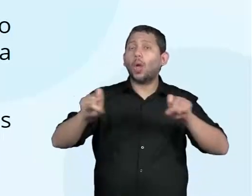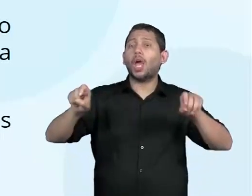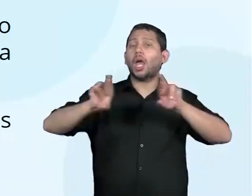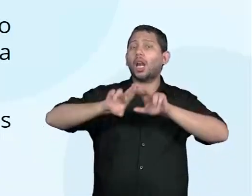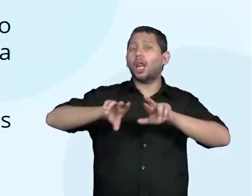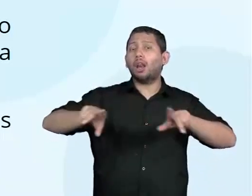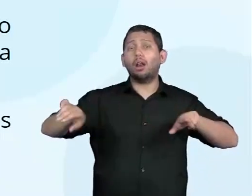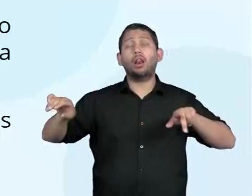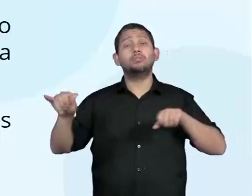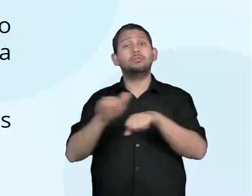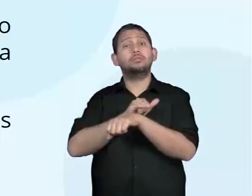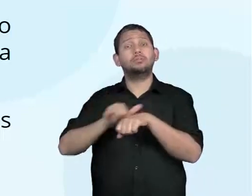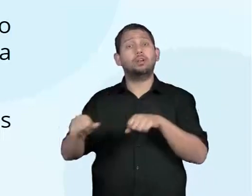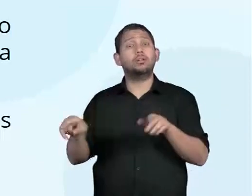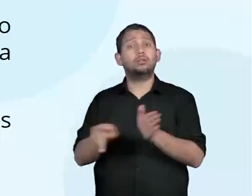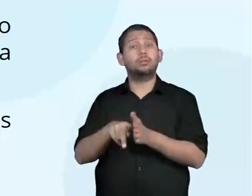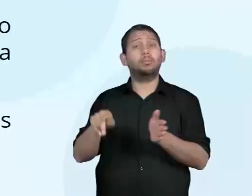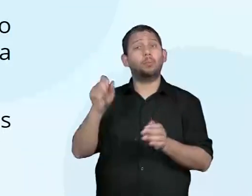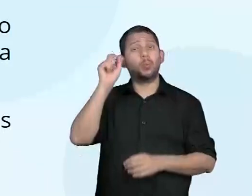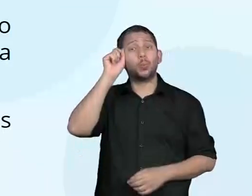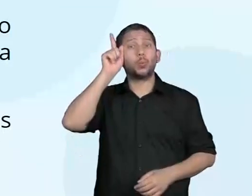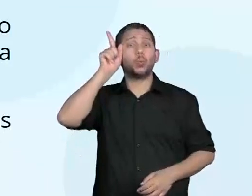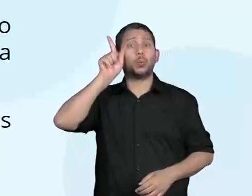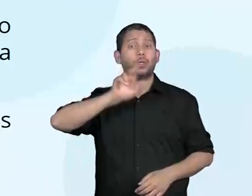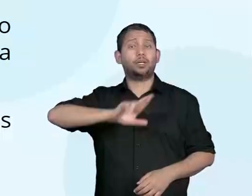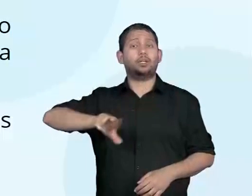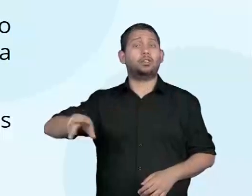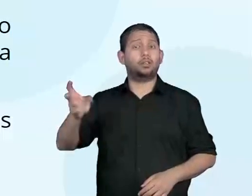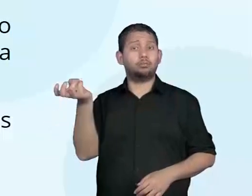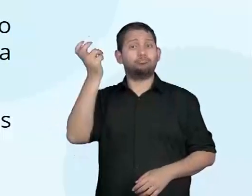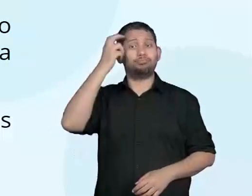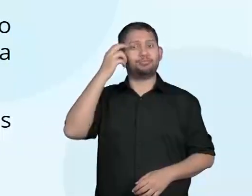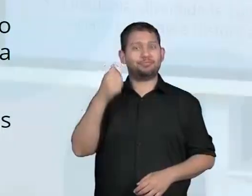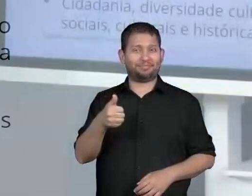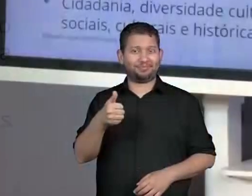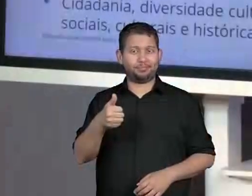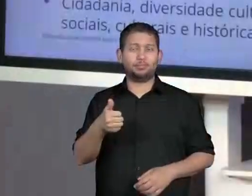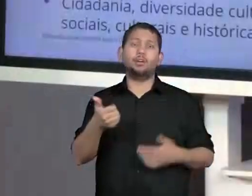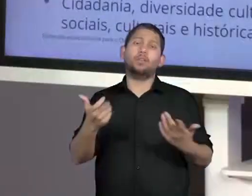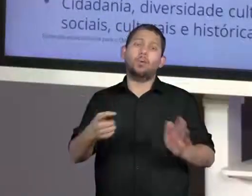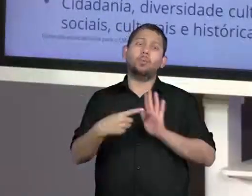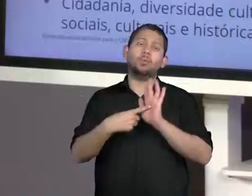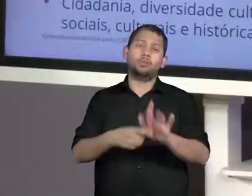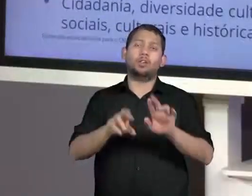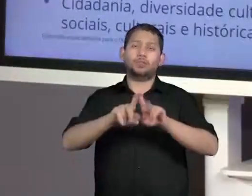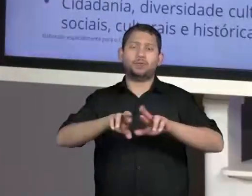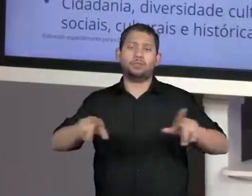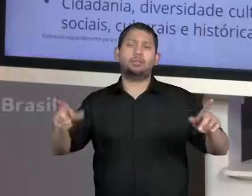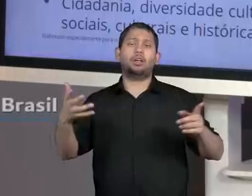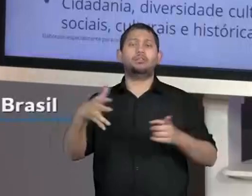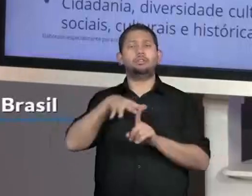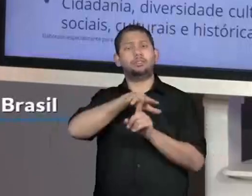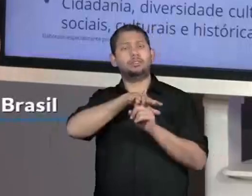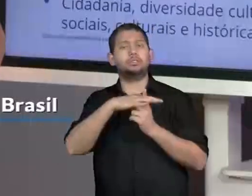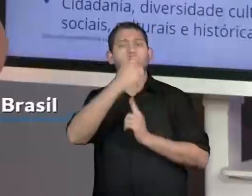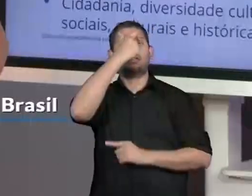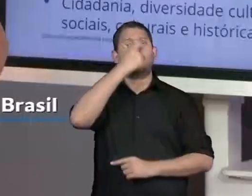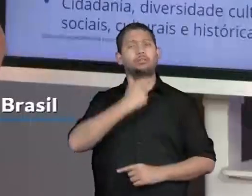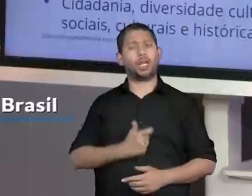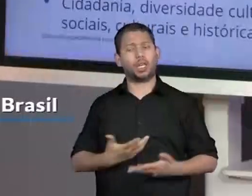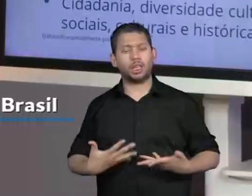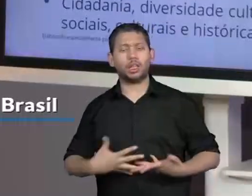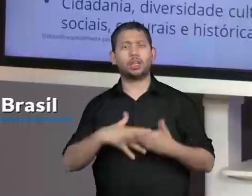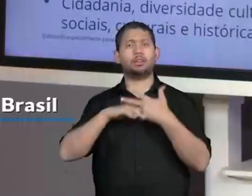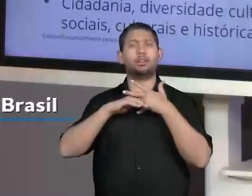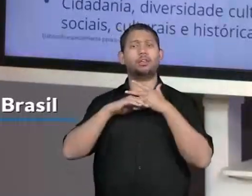história e os povos e as culturas. A gente vai estar aí misturando diversidade, cidadania, tipos de